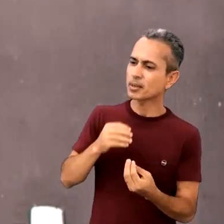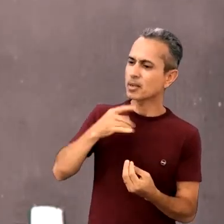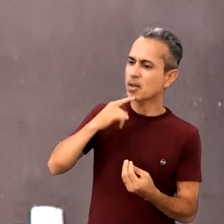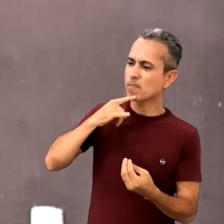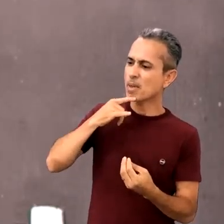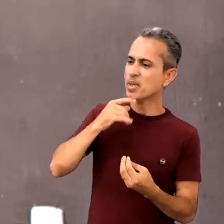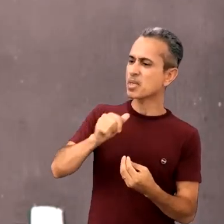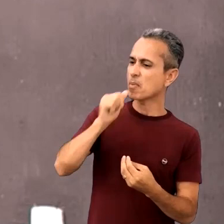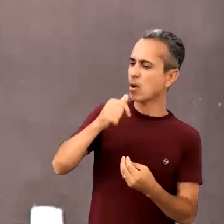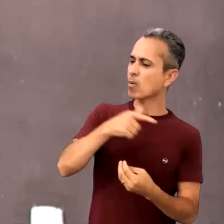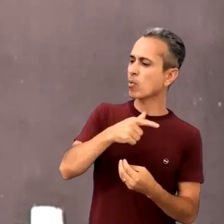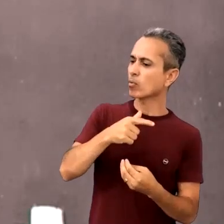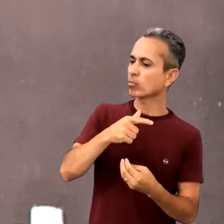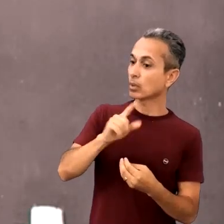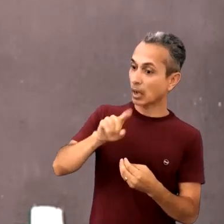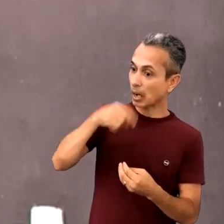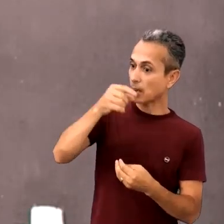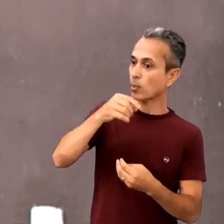Arriscado o plano.